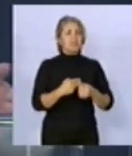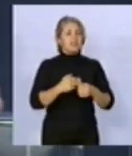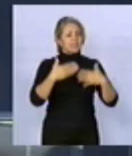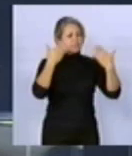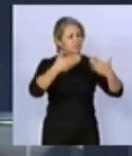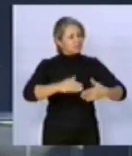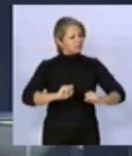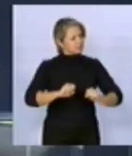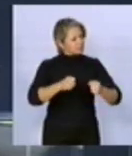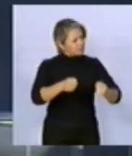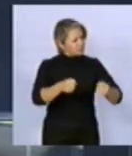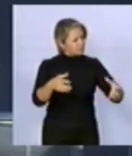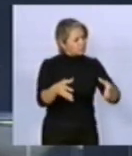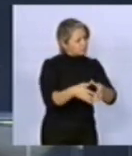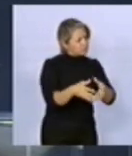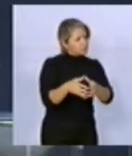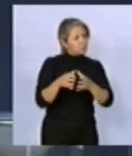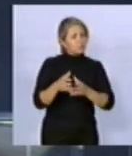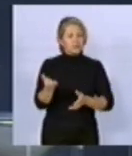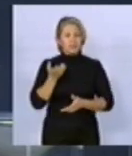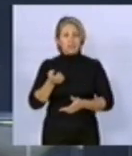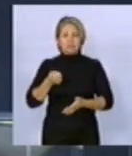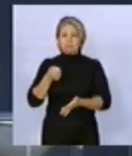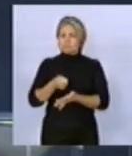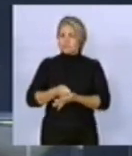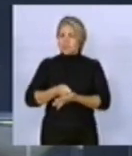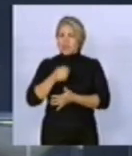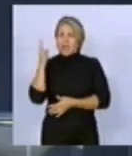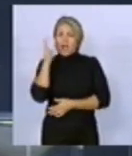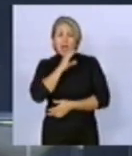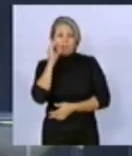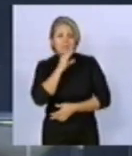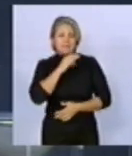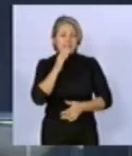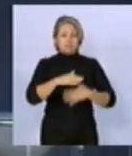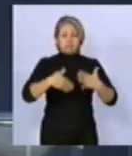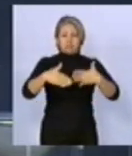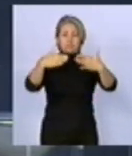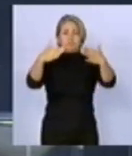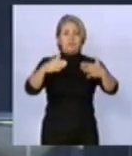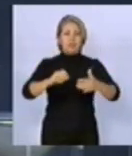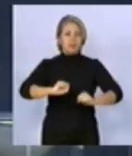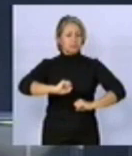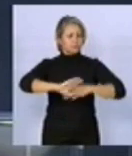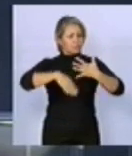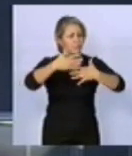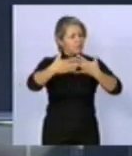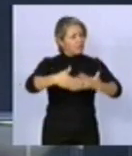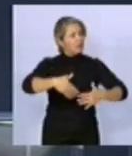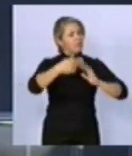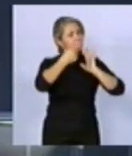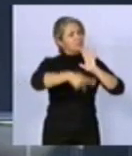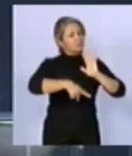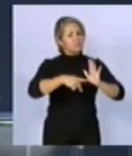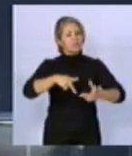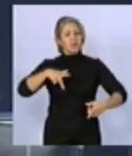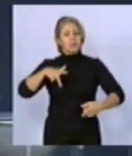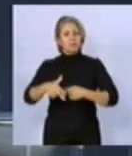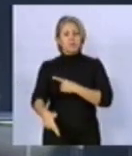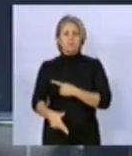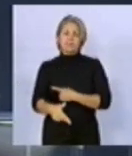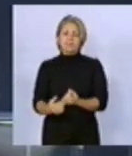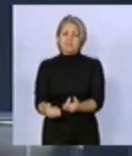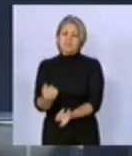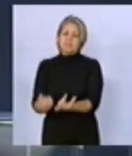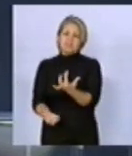todo esse esforço do setor querem acelerar o processo ou até mesmo atropelar o processo proibindo a queima de cana do